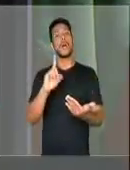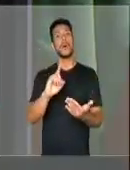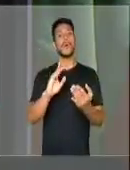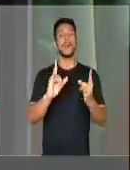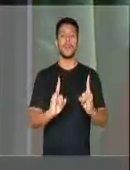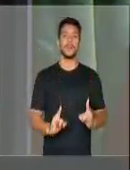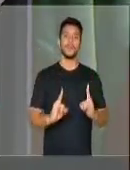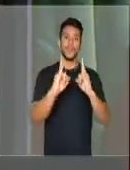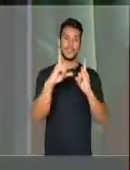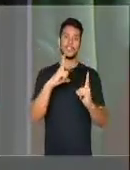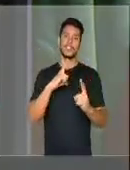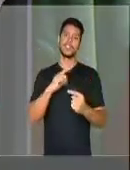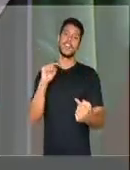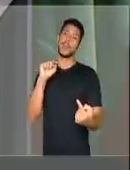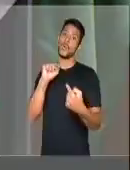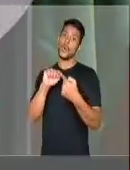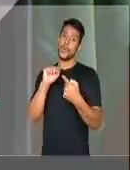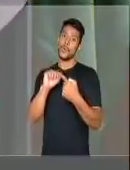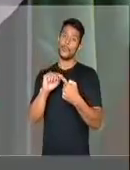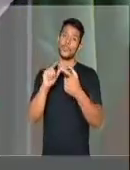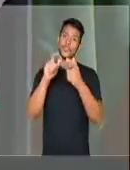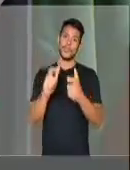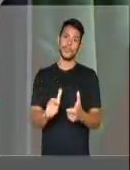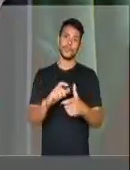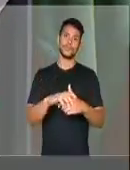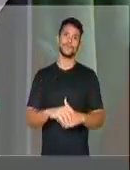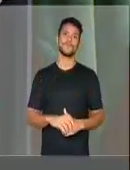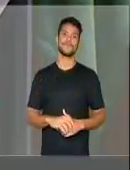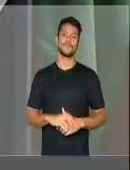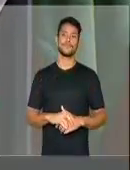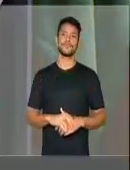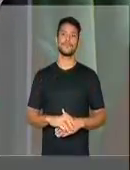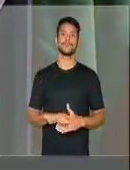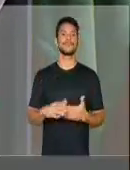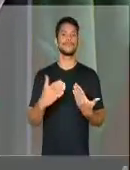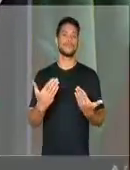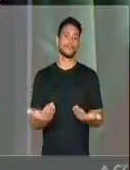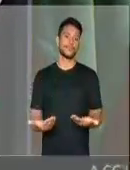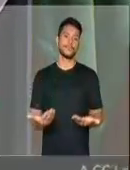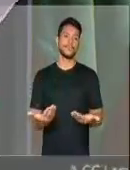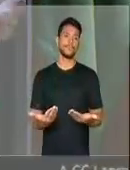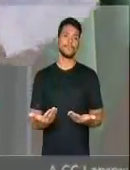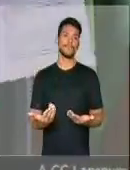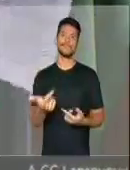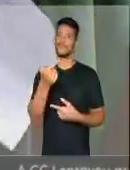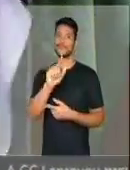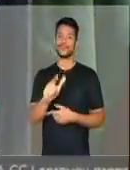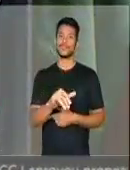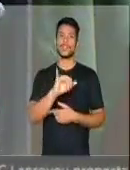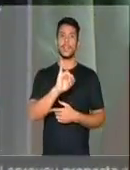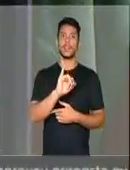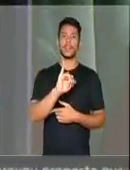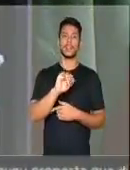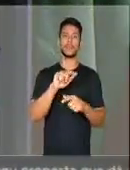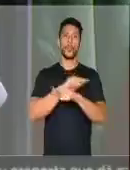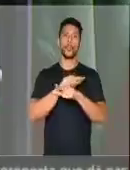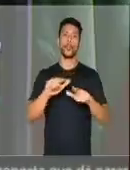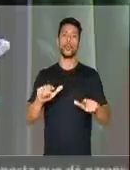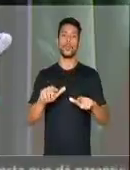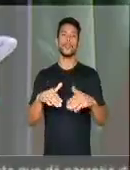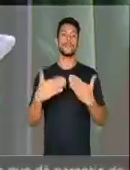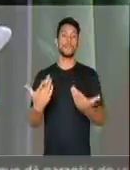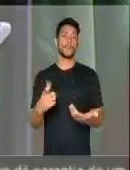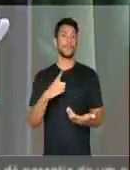ou imóveis poderão participar da chamada, o que viola o princípio da impessoalidade, ou seja,